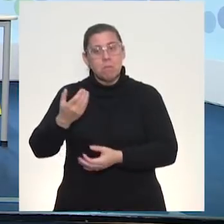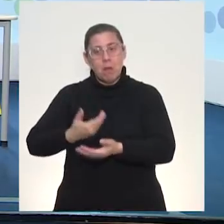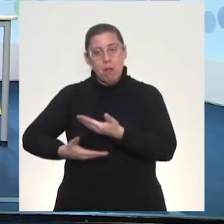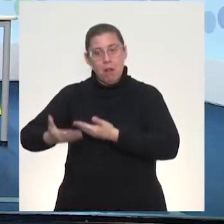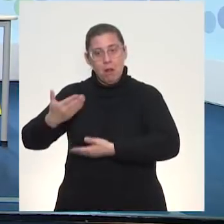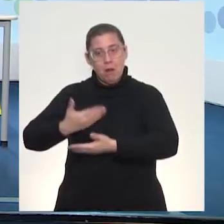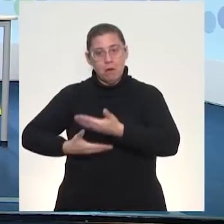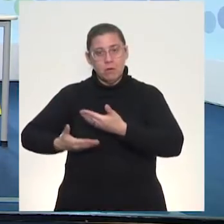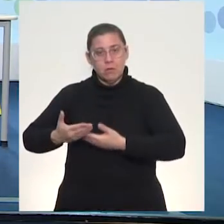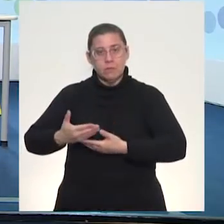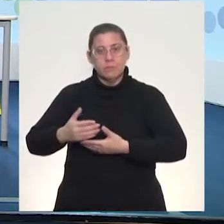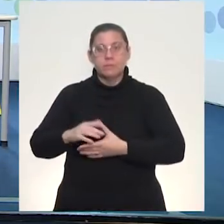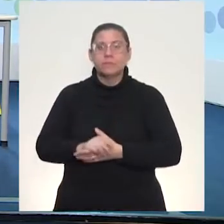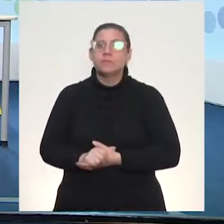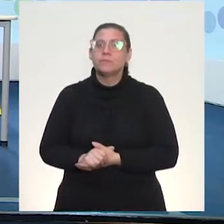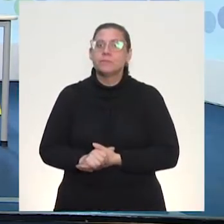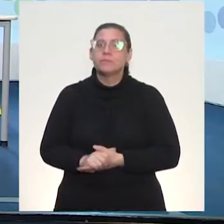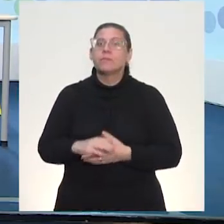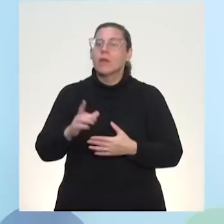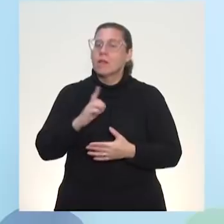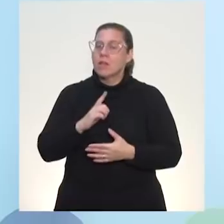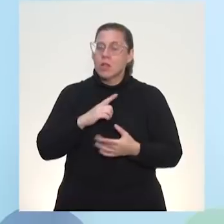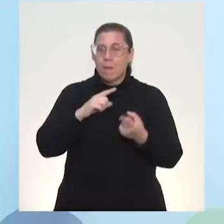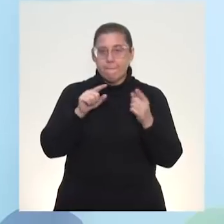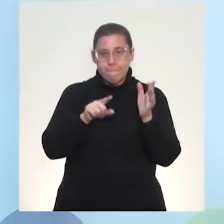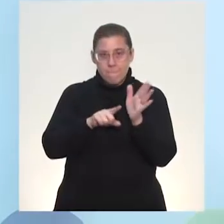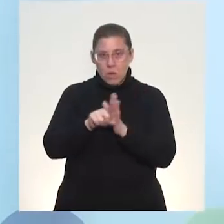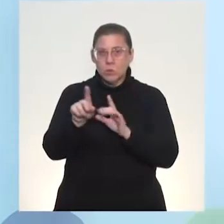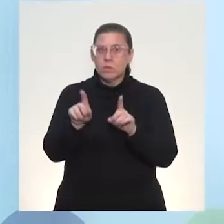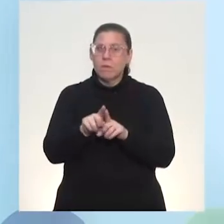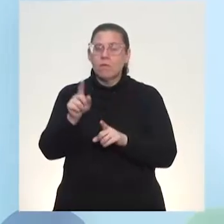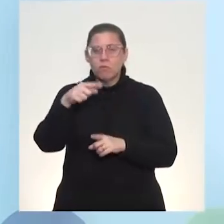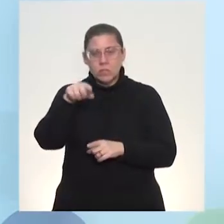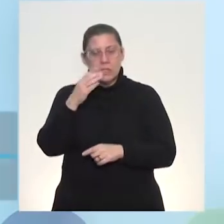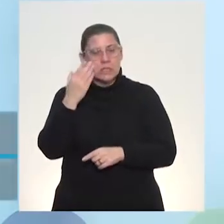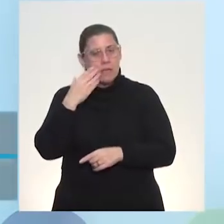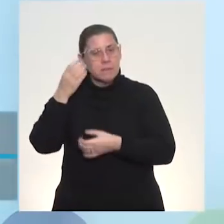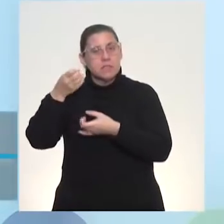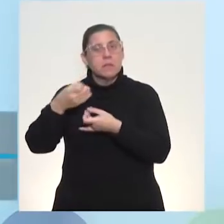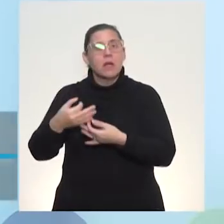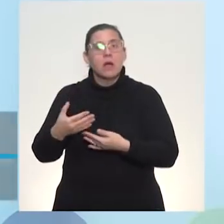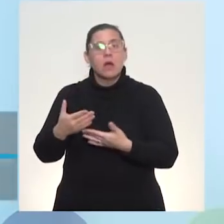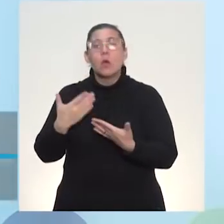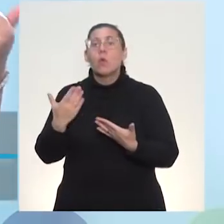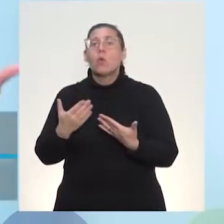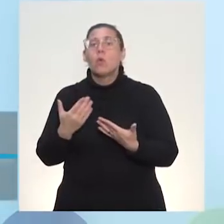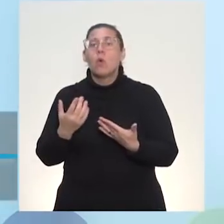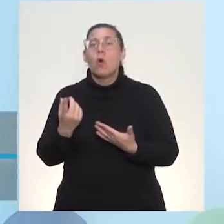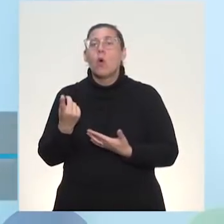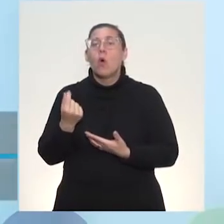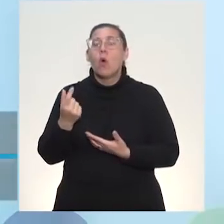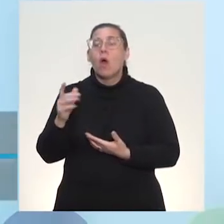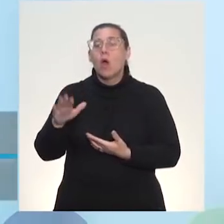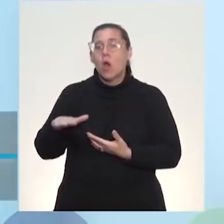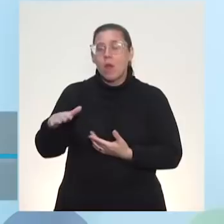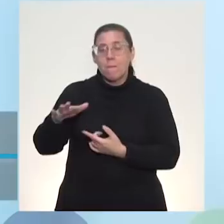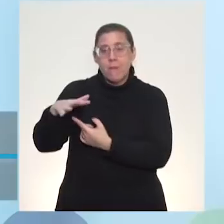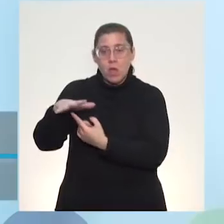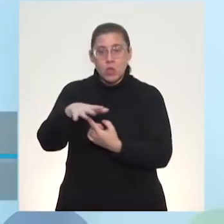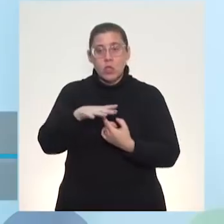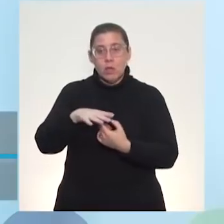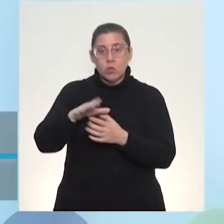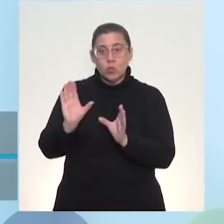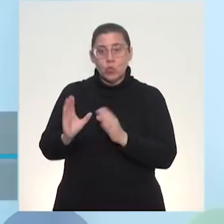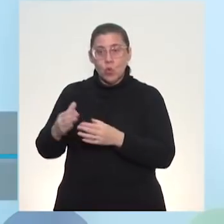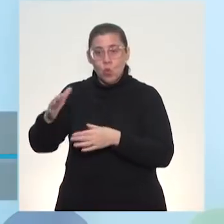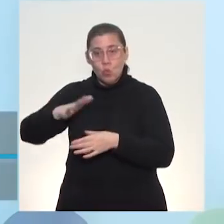dupla. pode. Daí a gente tem uma perguntinha também. Você saberia dizer qual a relação entre economia, meio ambiente, comunidade,